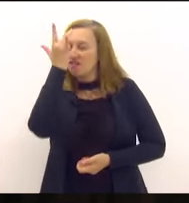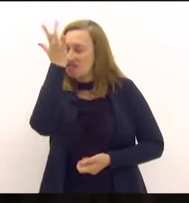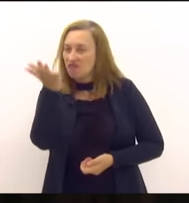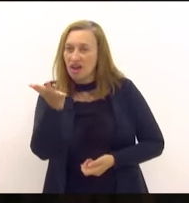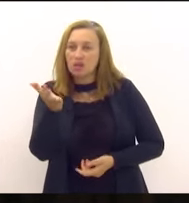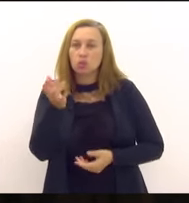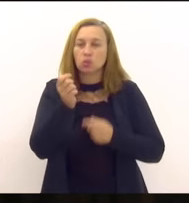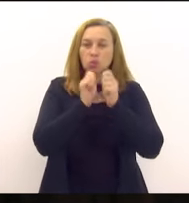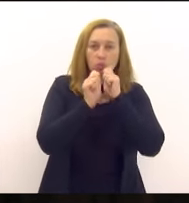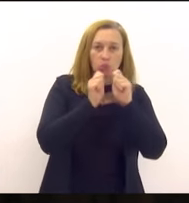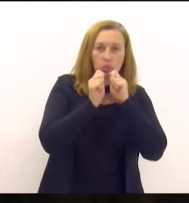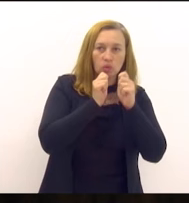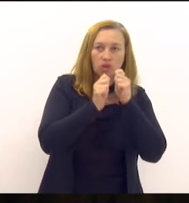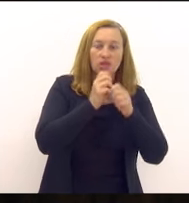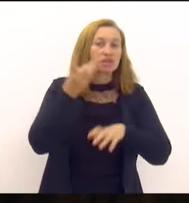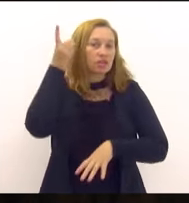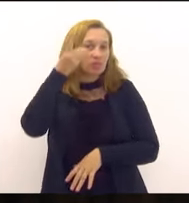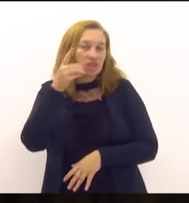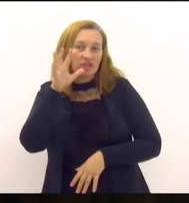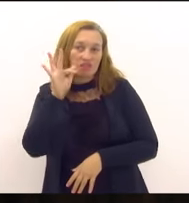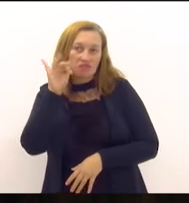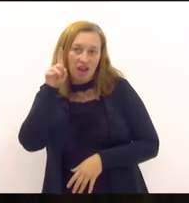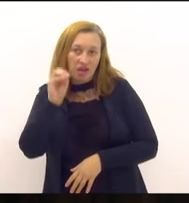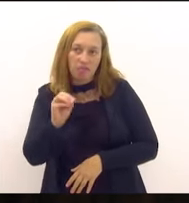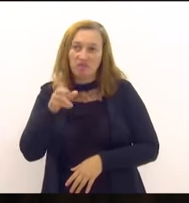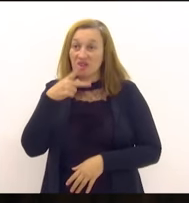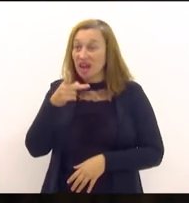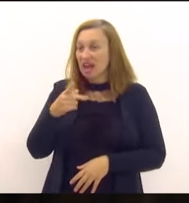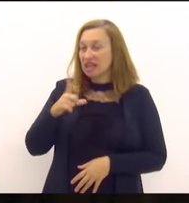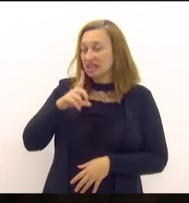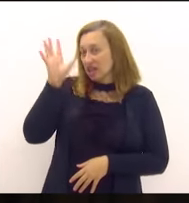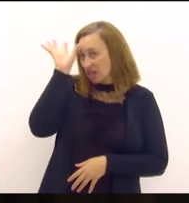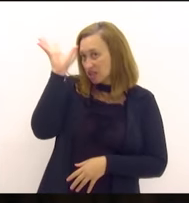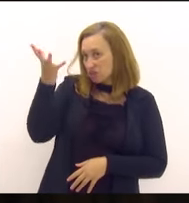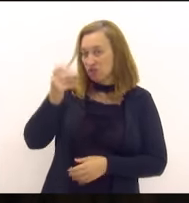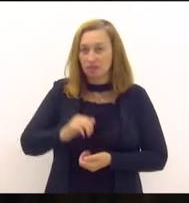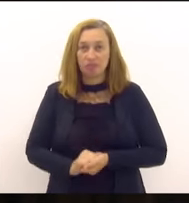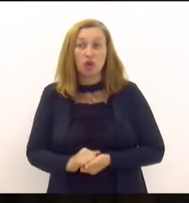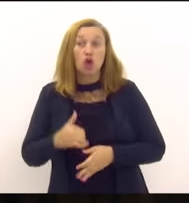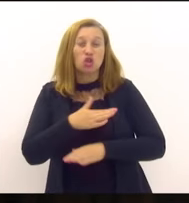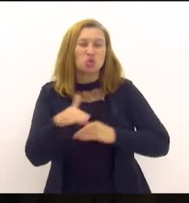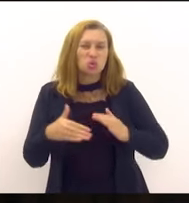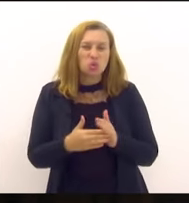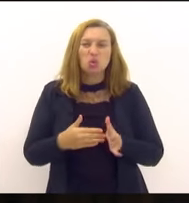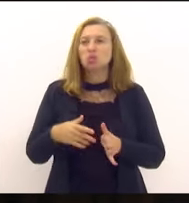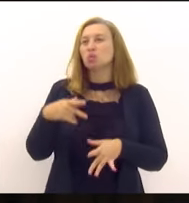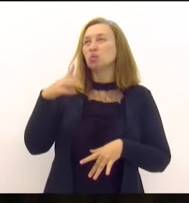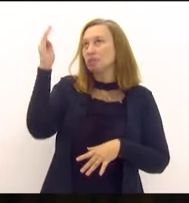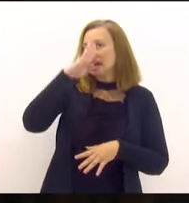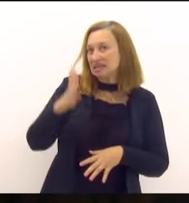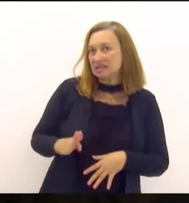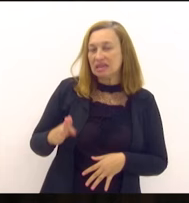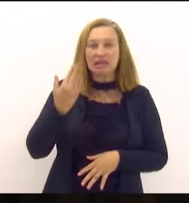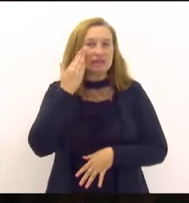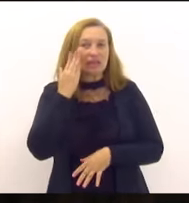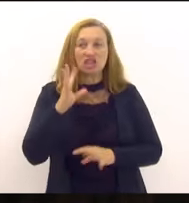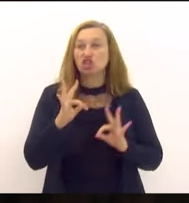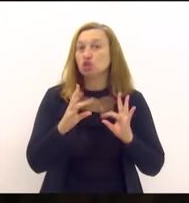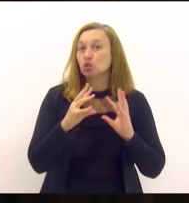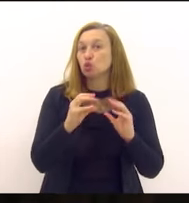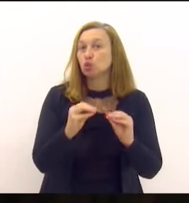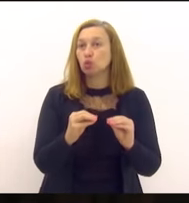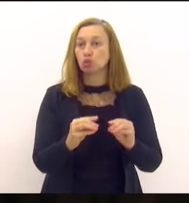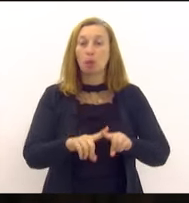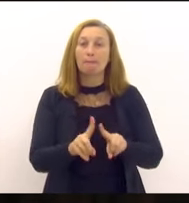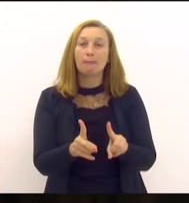dar entrevista, deputado Fábio Silva, é muito fácil dizer que a gente tem uma solução. Todo brasileiro é um pouco de médico, é um pouco de técnico da seleção.